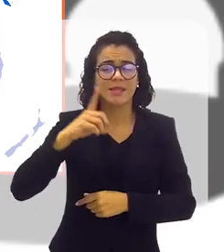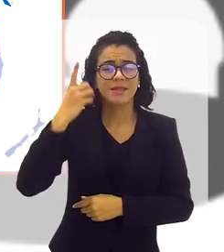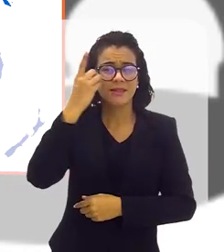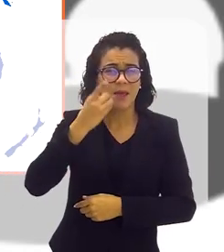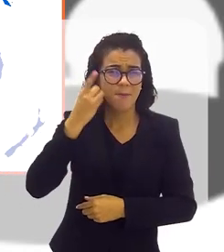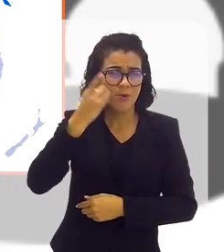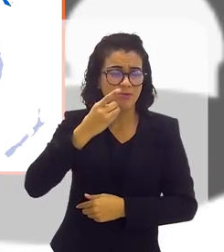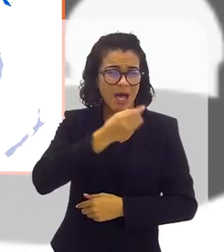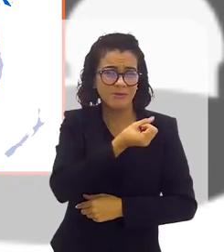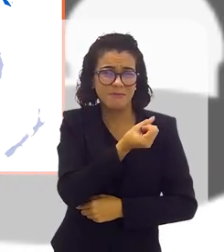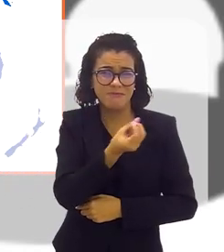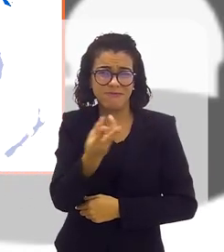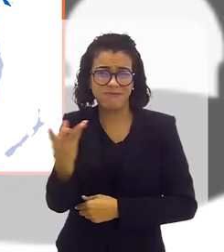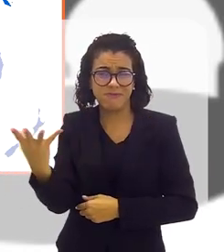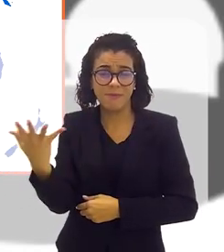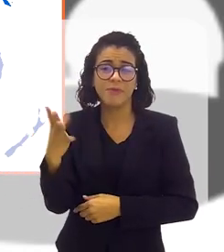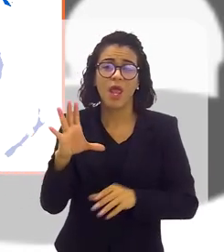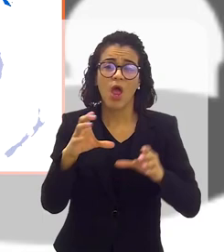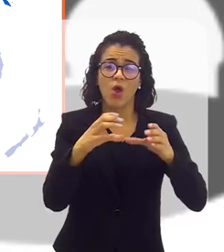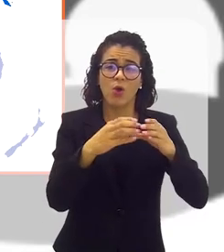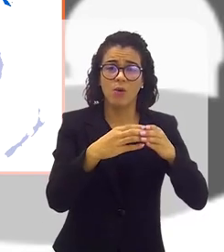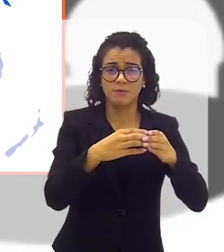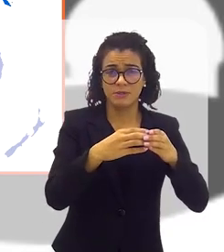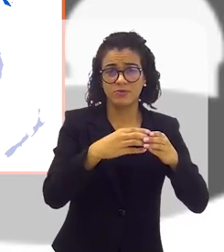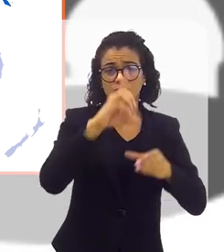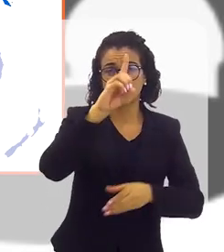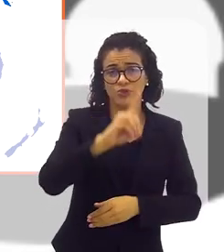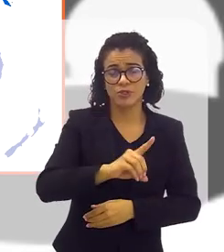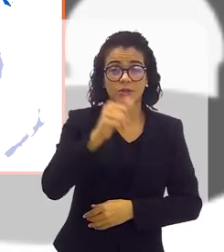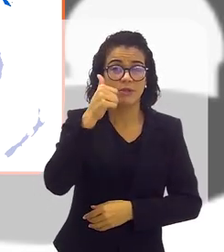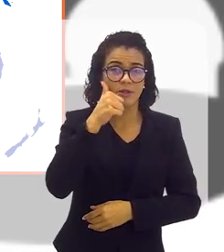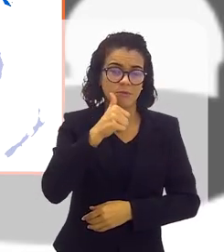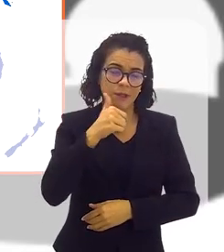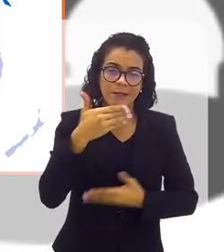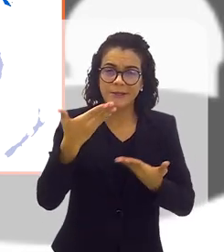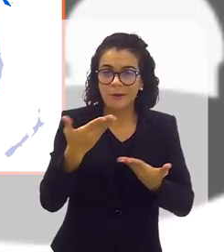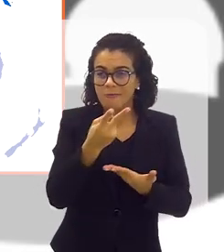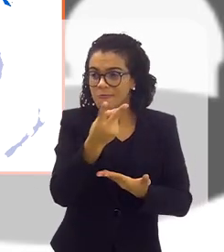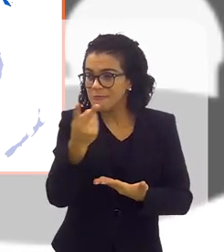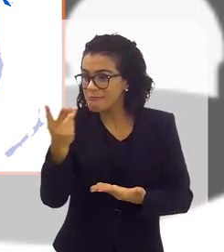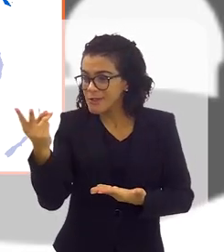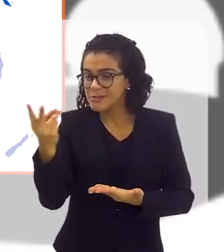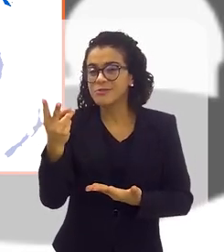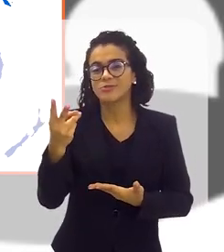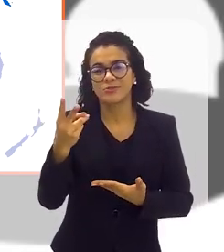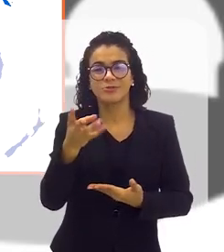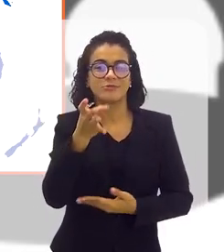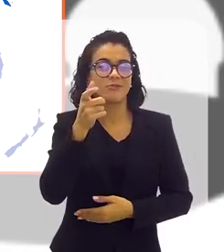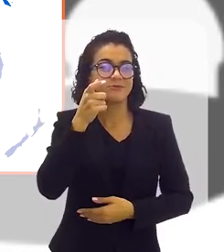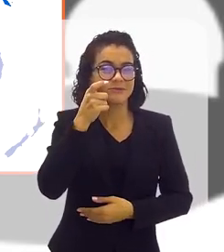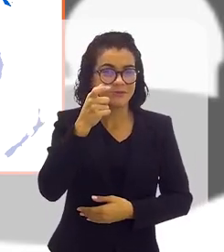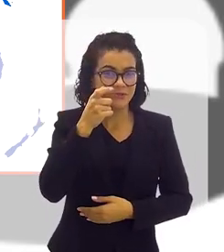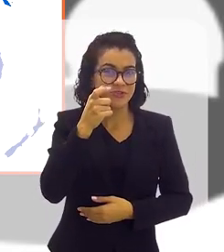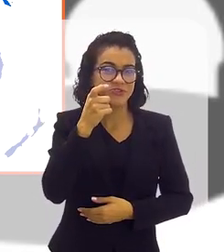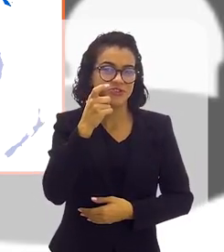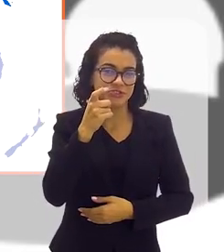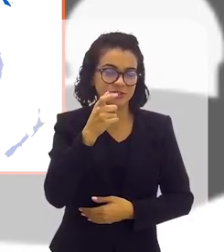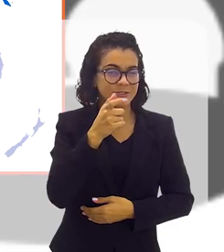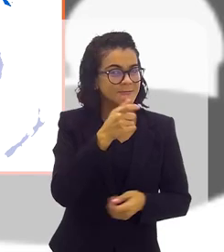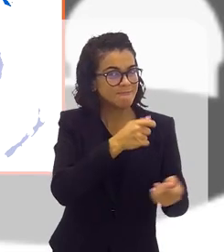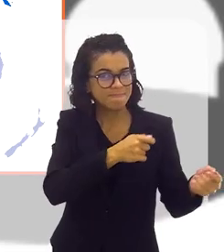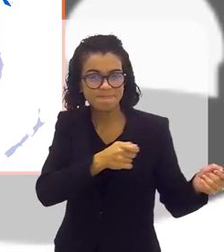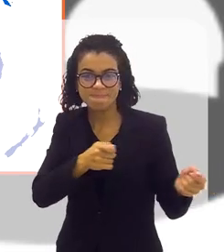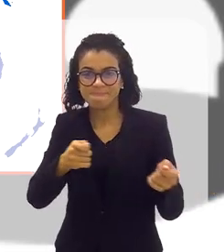deputadas estaduais, e nós temos, de fato, a Comissão dos Direitos da Mulher. Então, vocês estão sendo assistidas